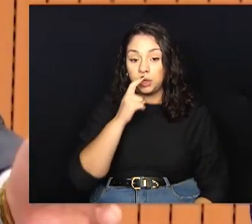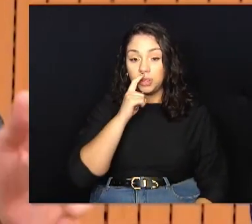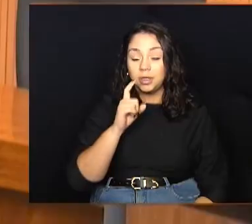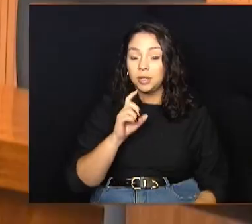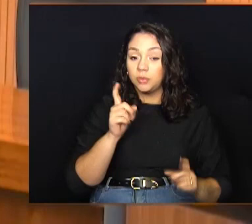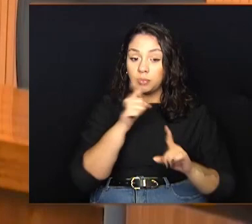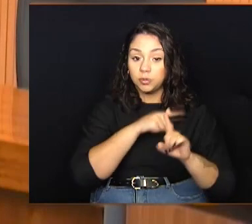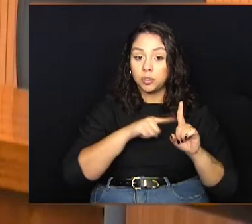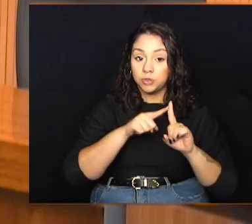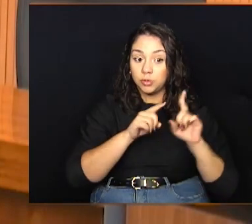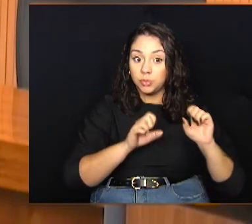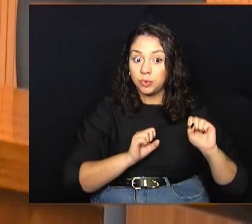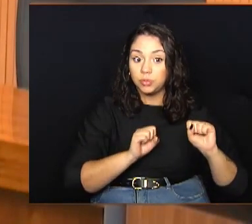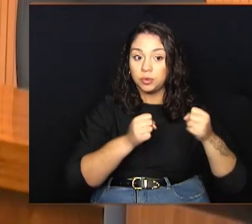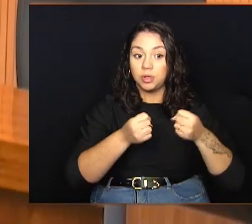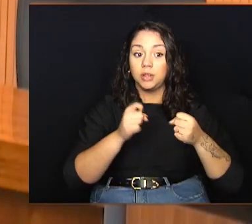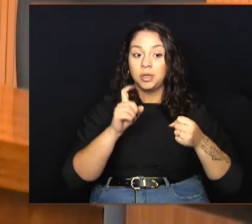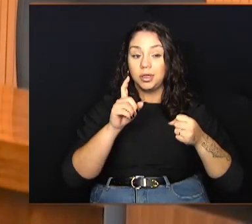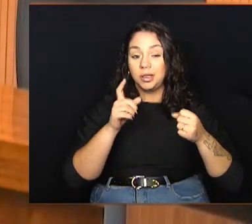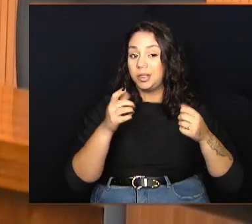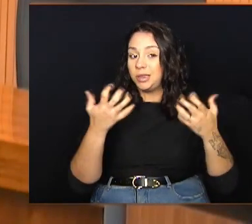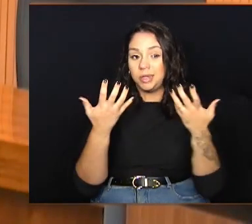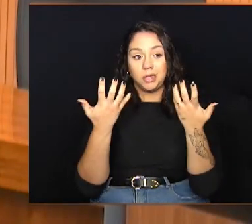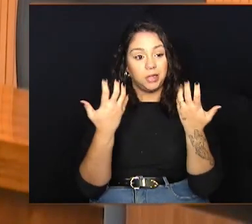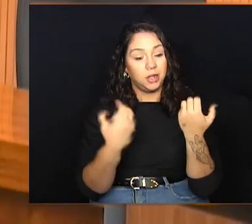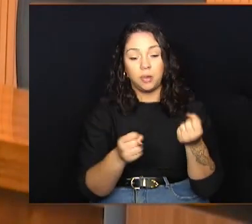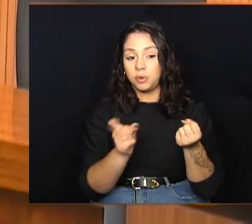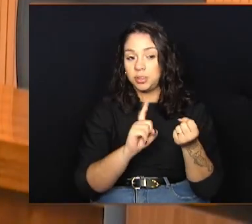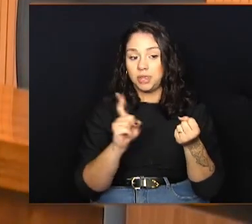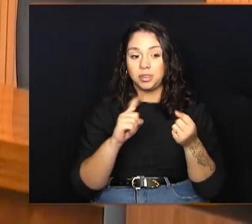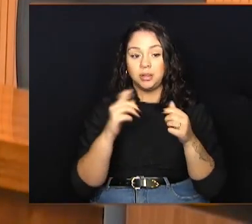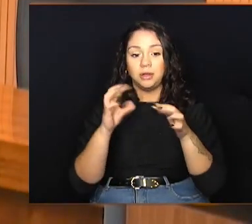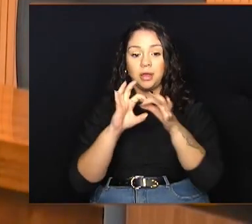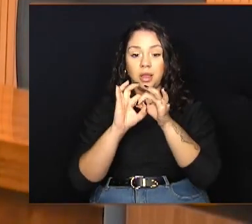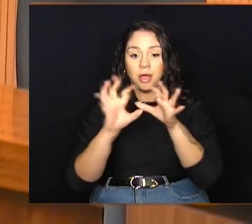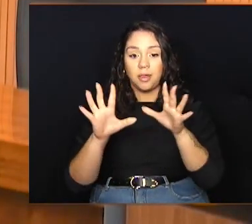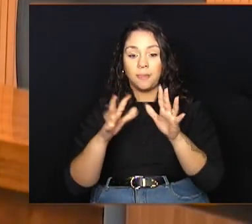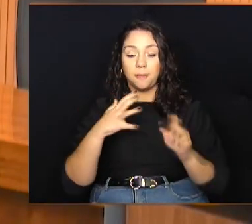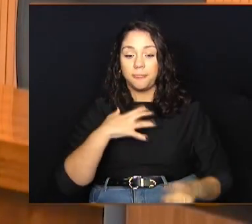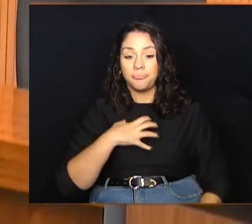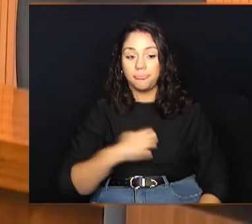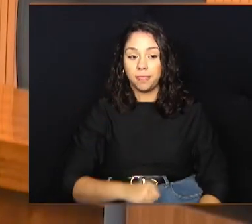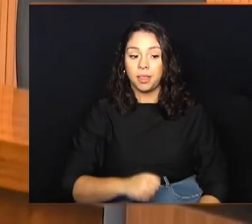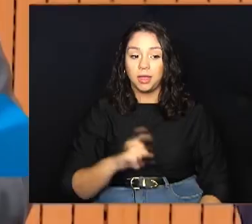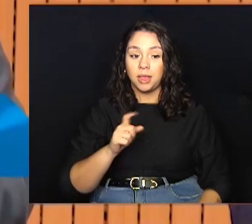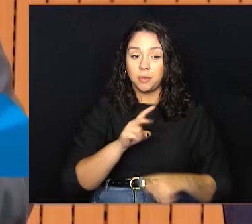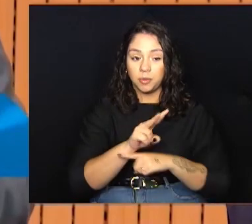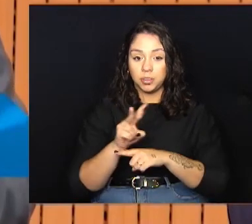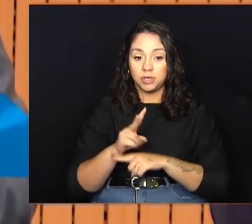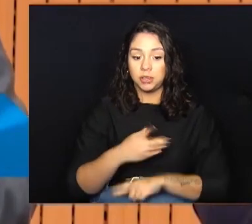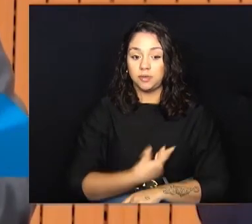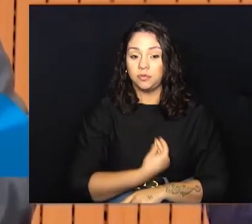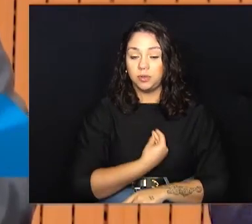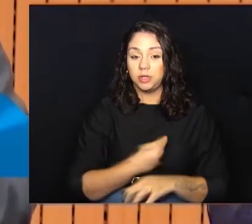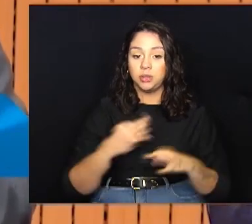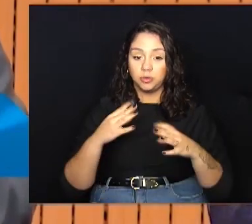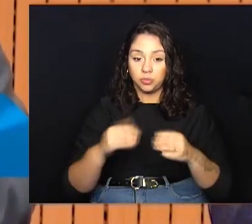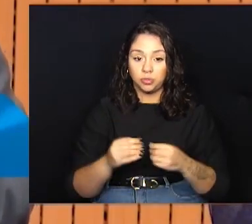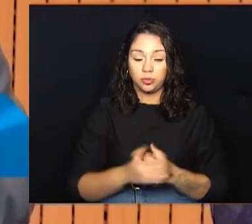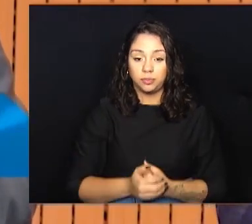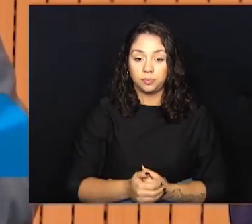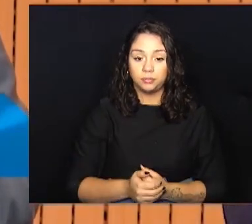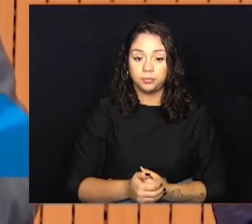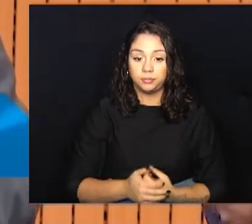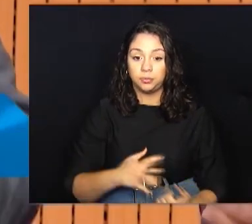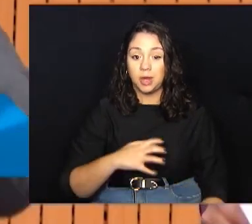contra a discriminalização do aborto e promover a defesa da Vida em todas suas etapas é o aborto é uma